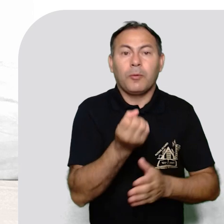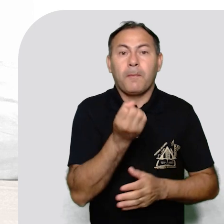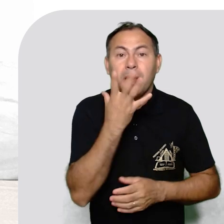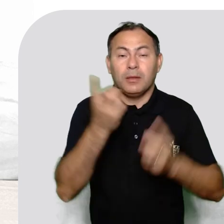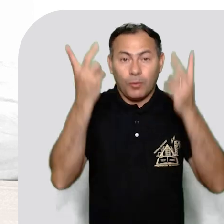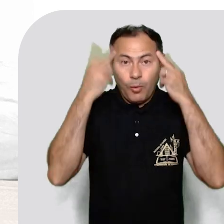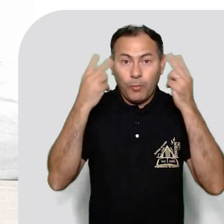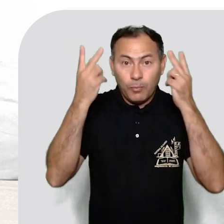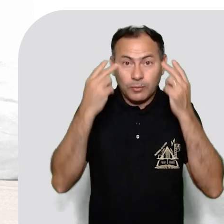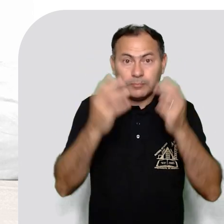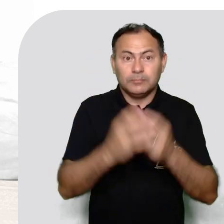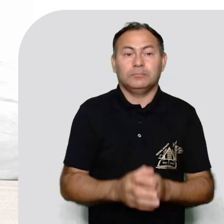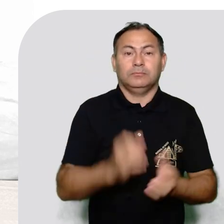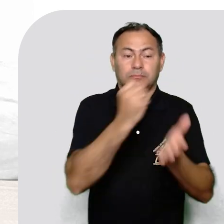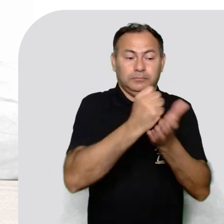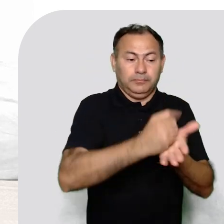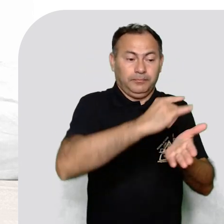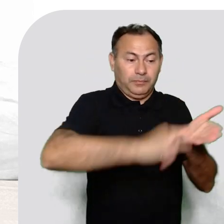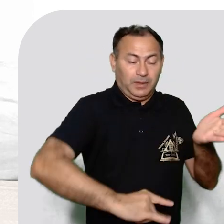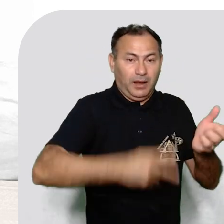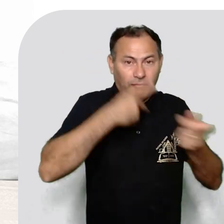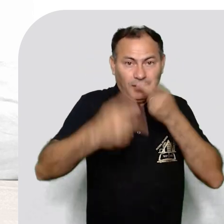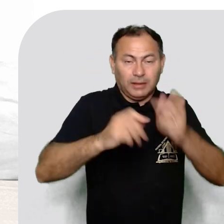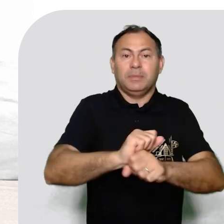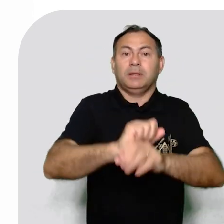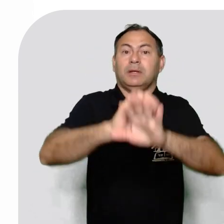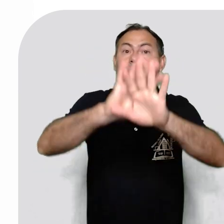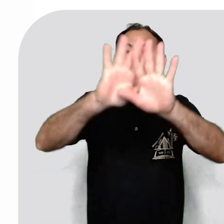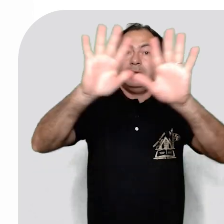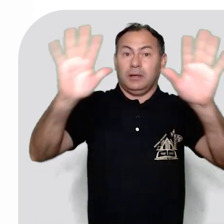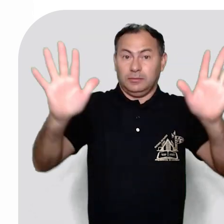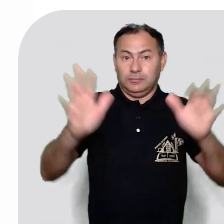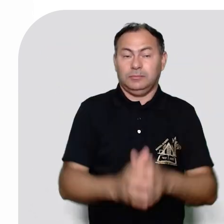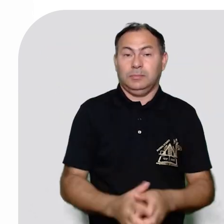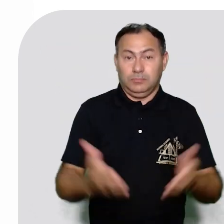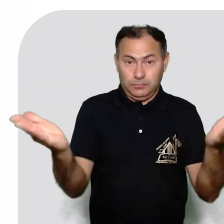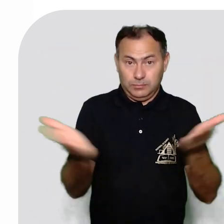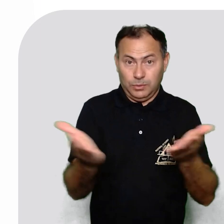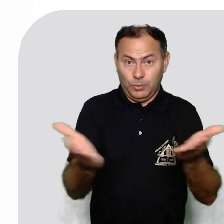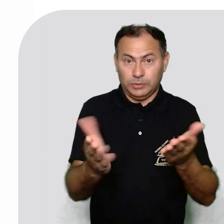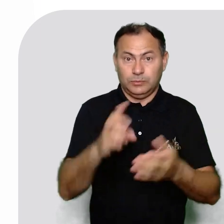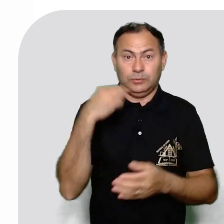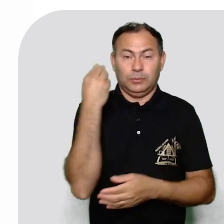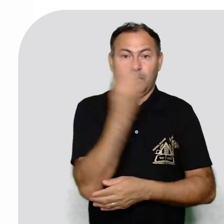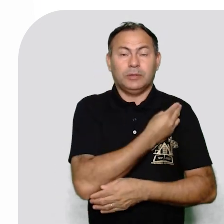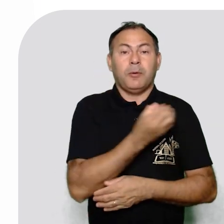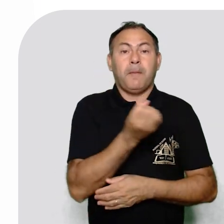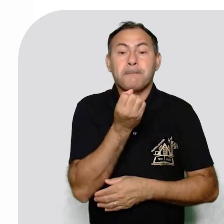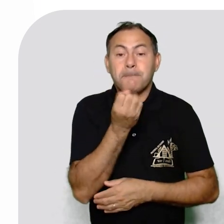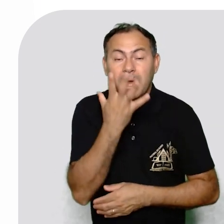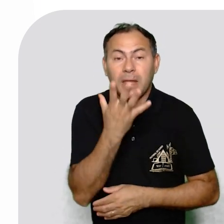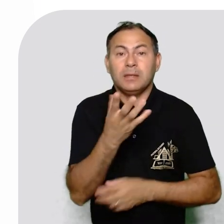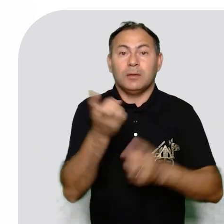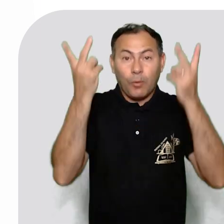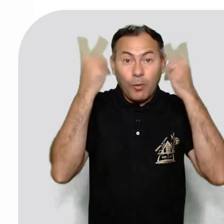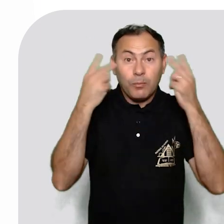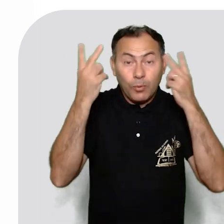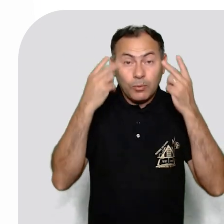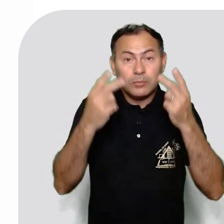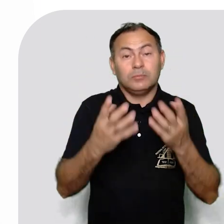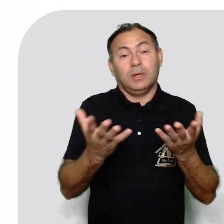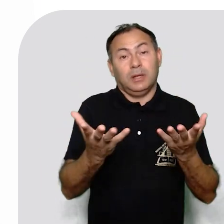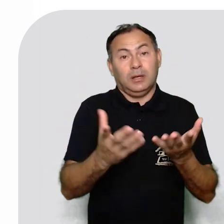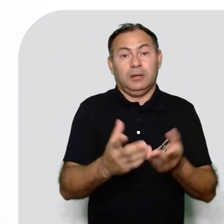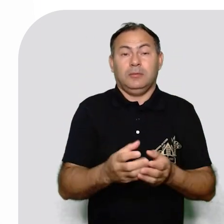comum. O documento fala disso com clareza. E hoje o bem comum, ele é um